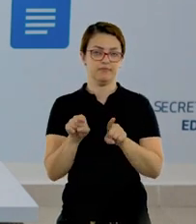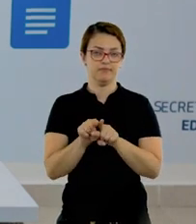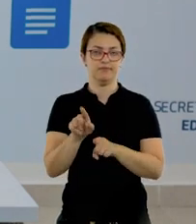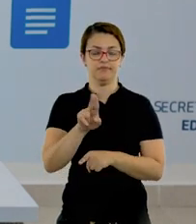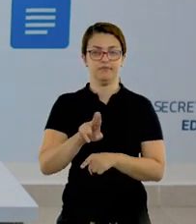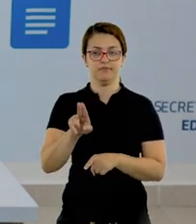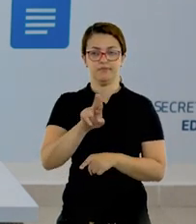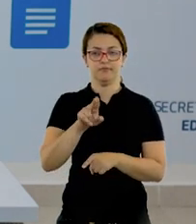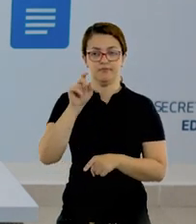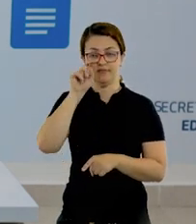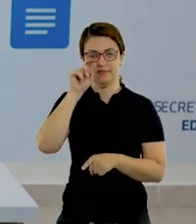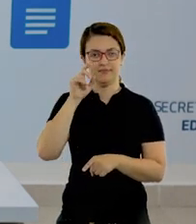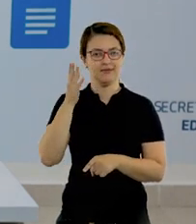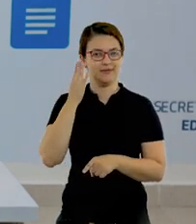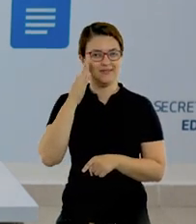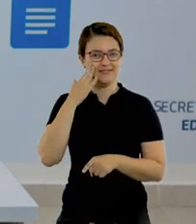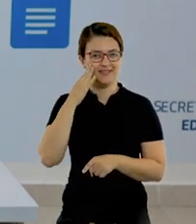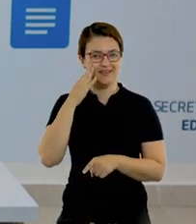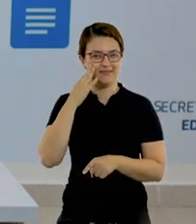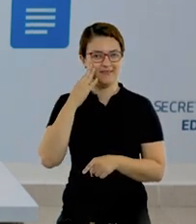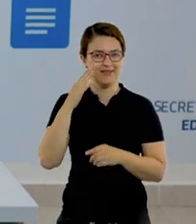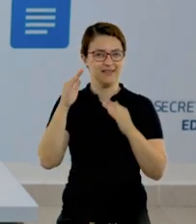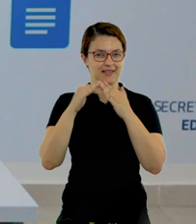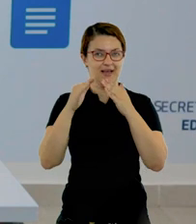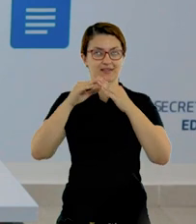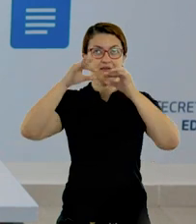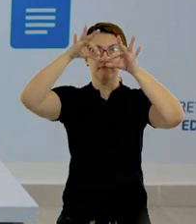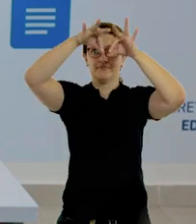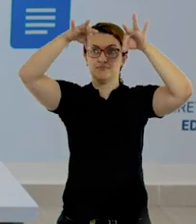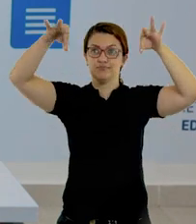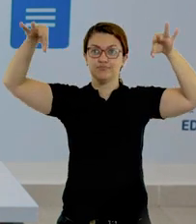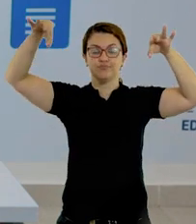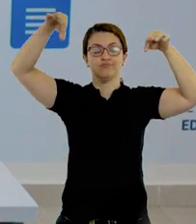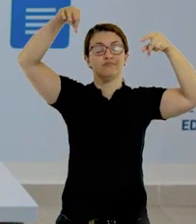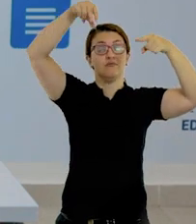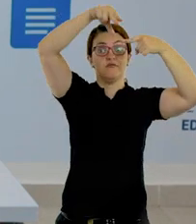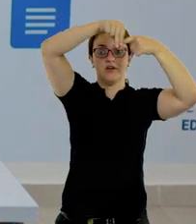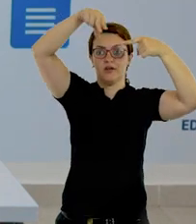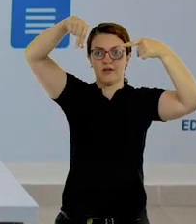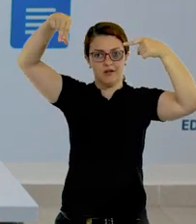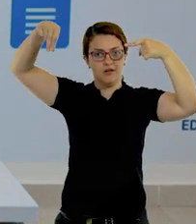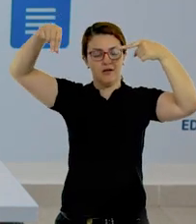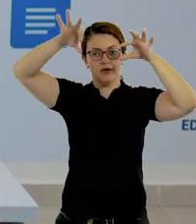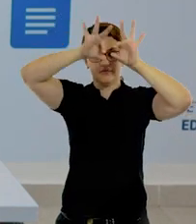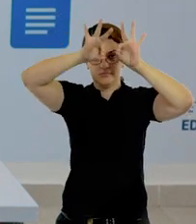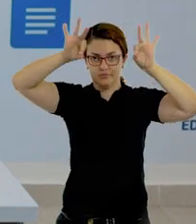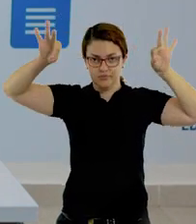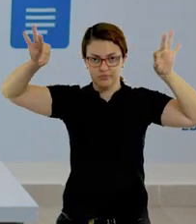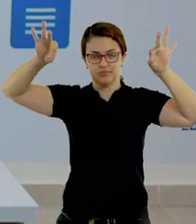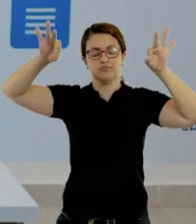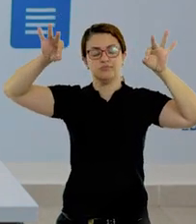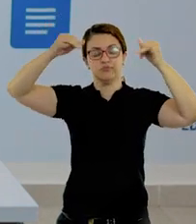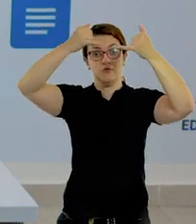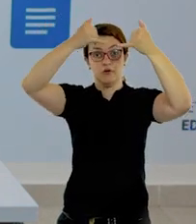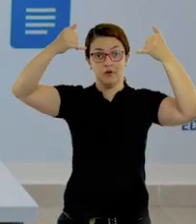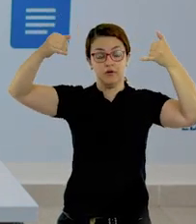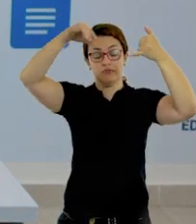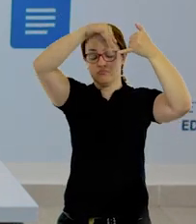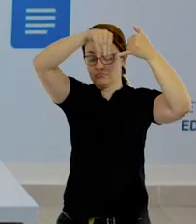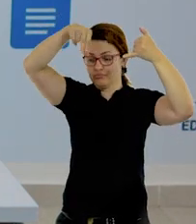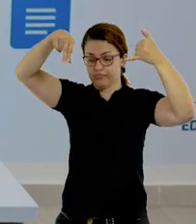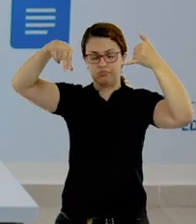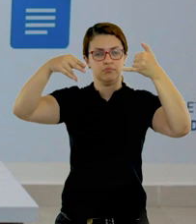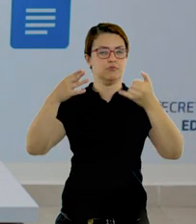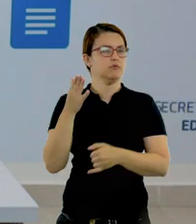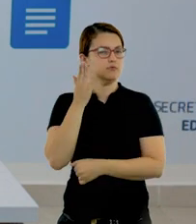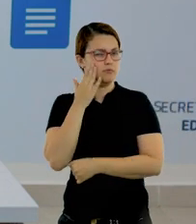usei varal, né? Varal que você tem em casa, que pode ser substituído por barbante, para a gente poder fazer o ringue, tudo bem? Nesse caso,